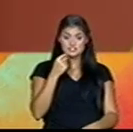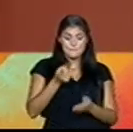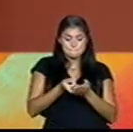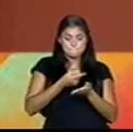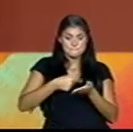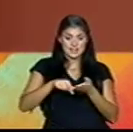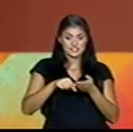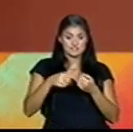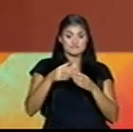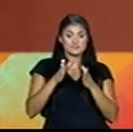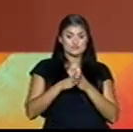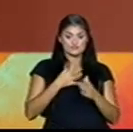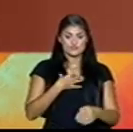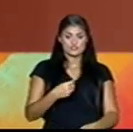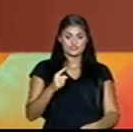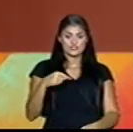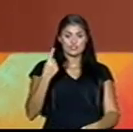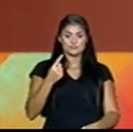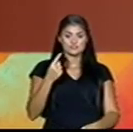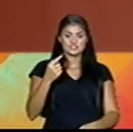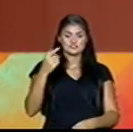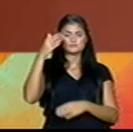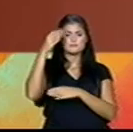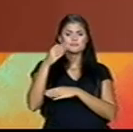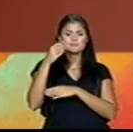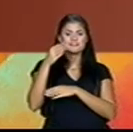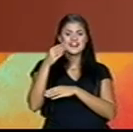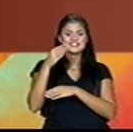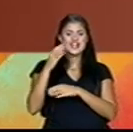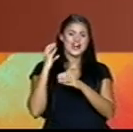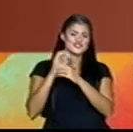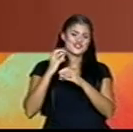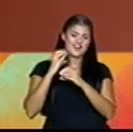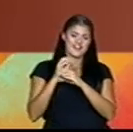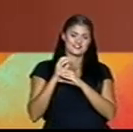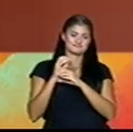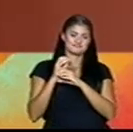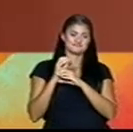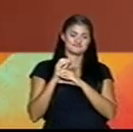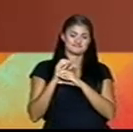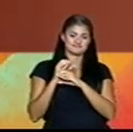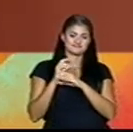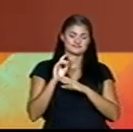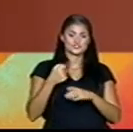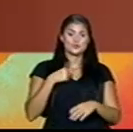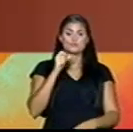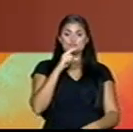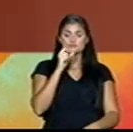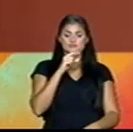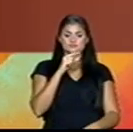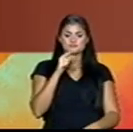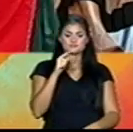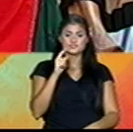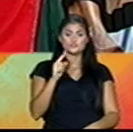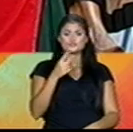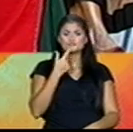para todos os gostos. Depois vou na mesma para a parede do autocarro, está bem? Só um bocadinho. Mas, é que não se pode. Vós tem é que não se pode falar em comida que tu apareces logo. Ninguém